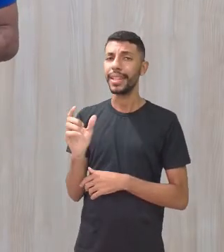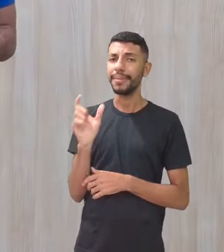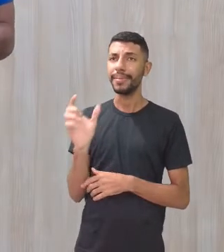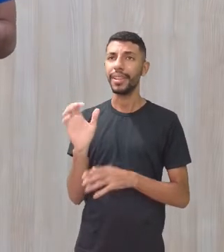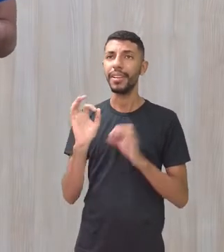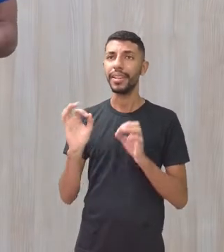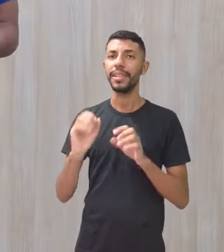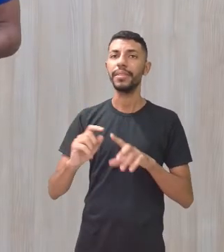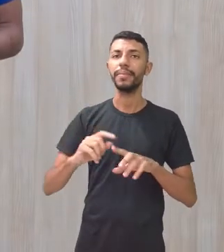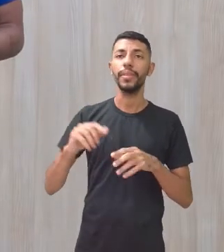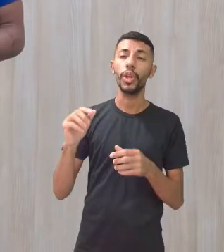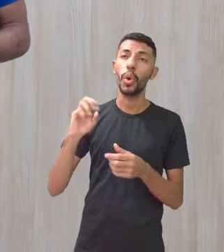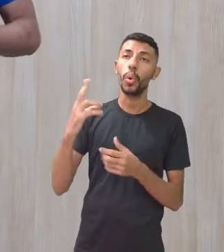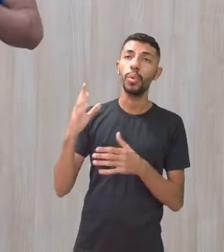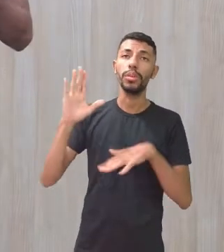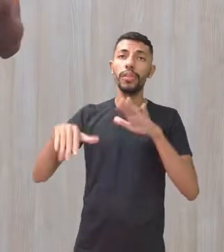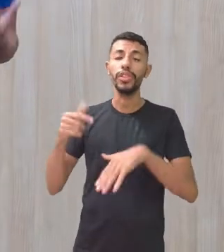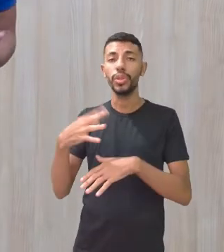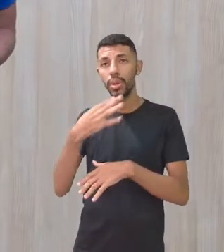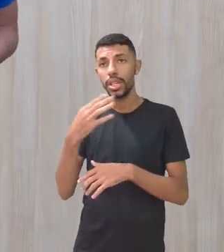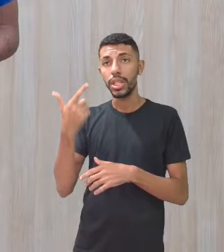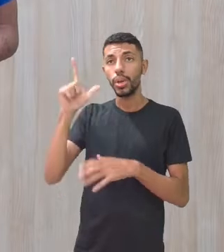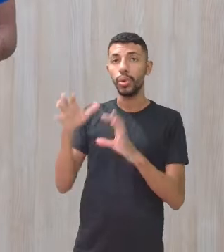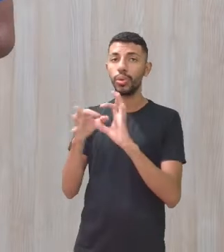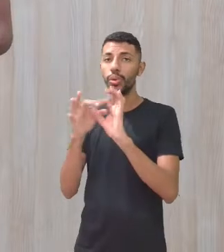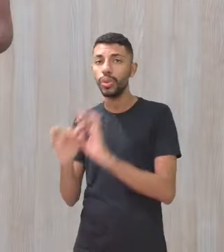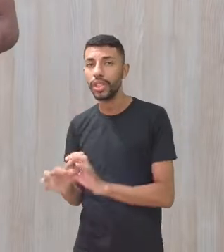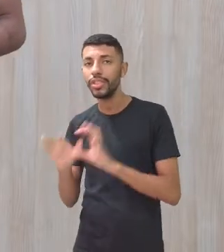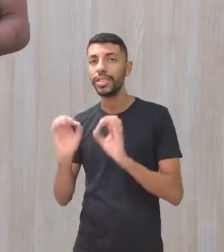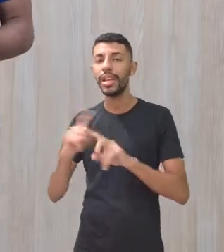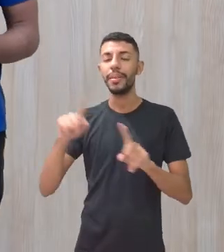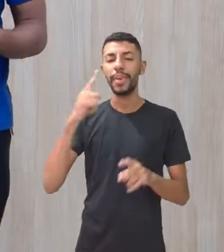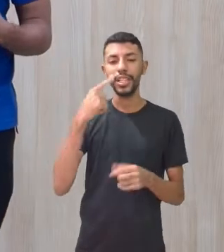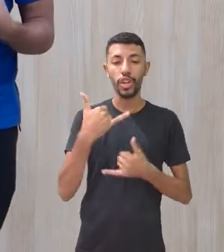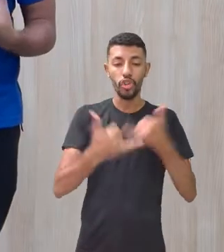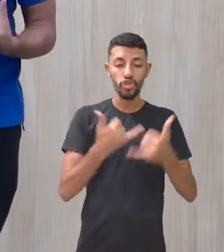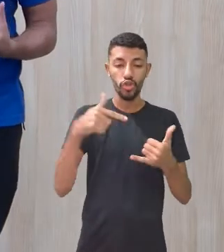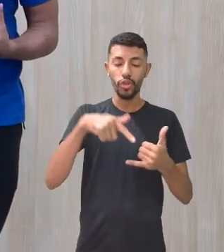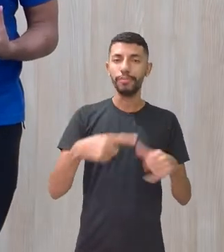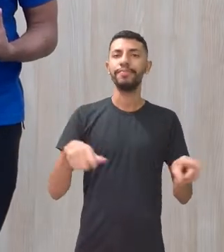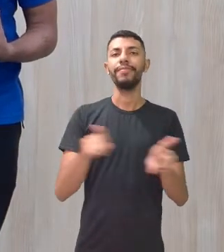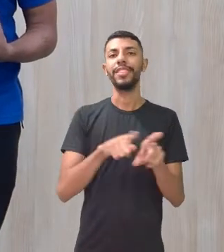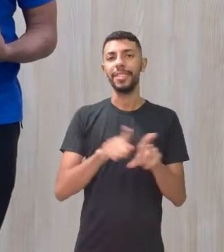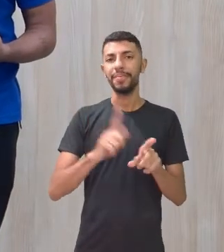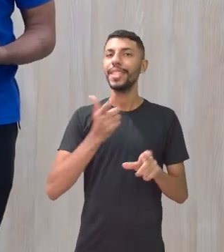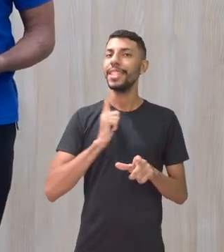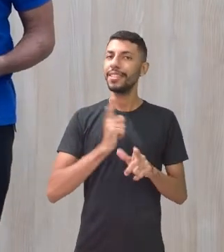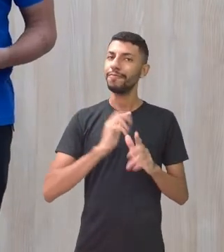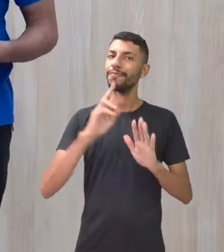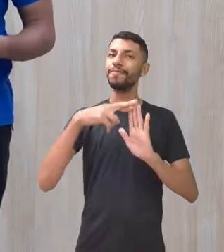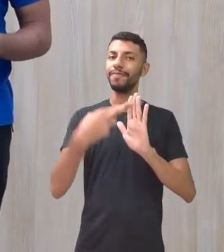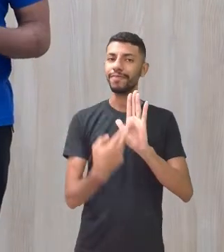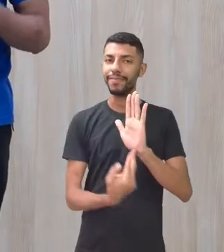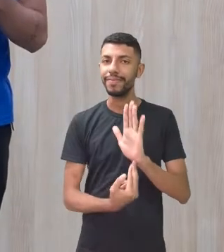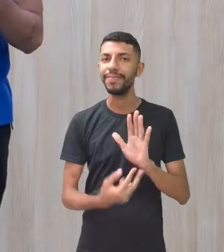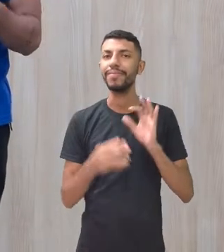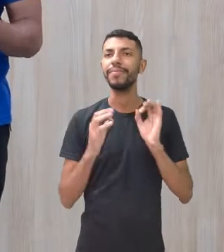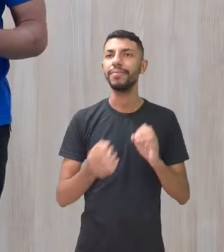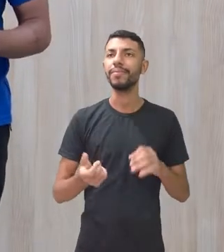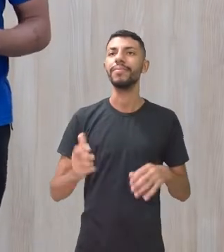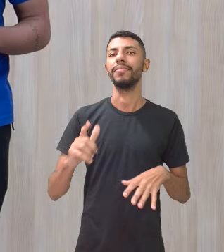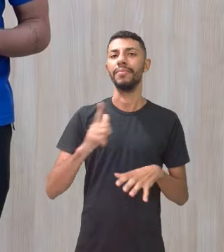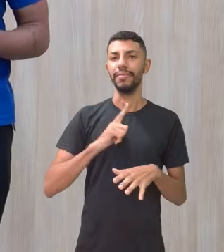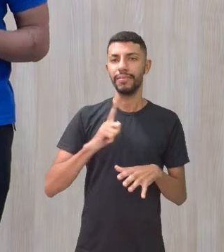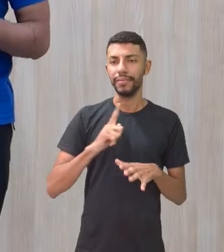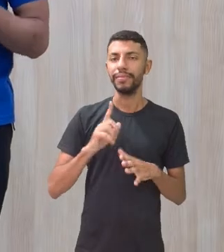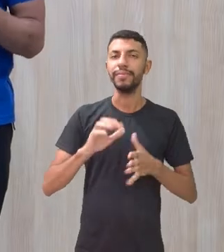quando a gente fala de jogo, né, dos jogos de uma forma geral, a gente também trata de regulamentações, né, dos regulamentos,